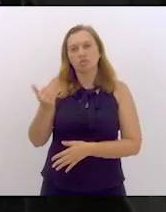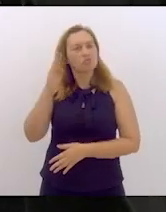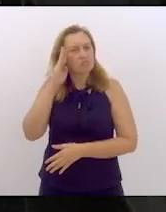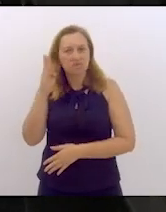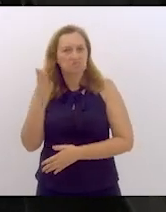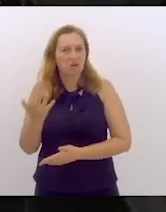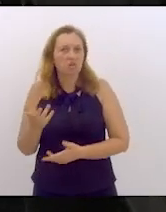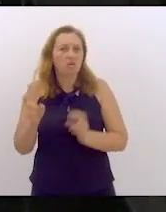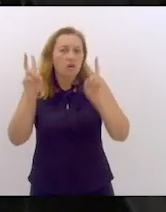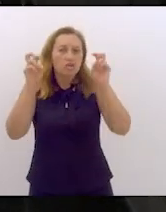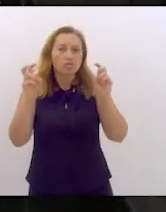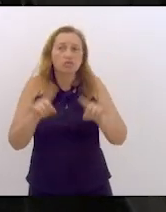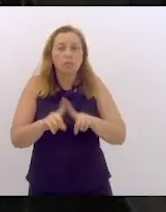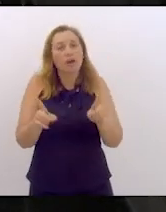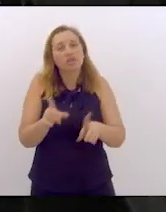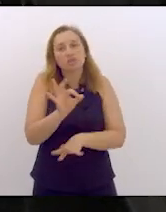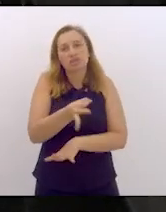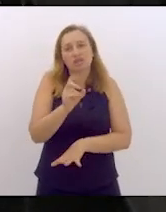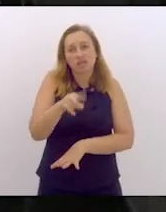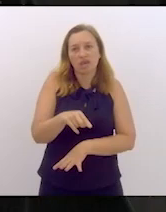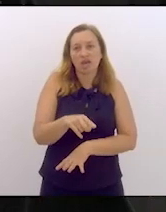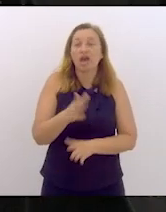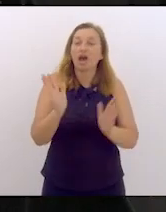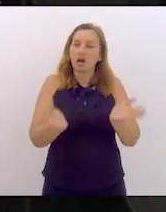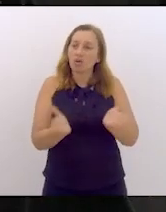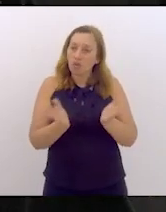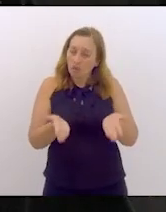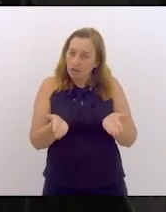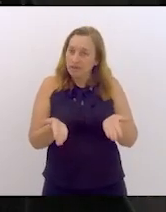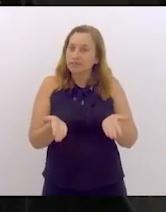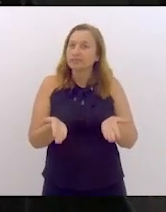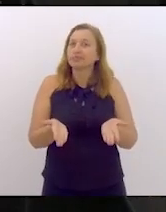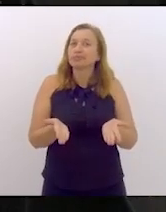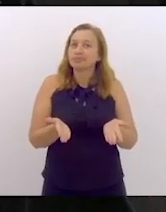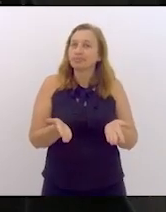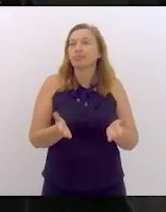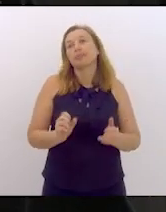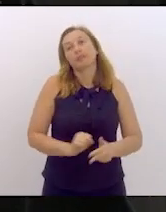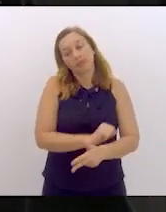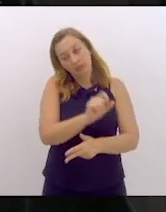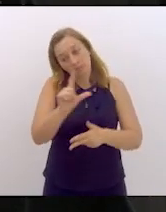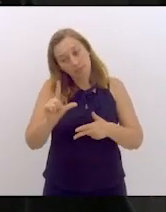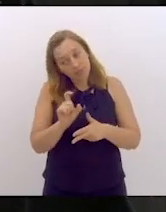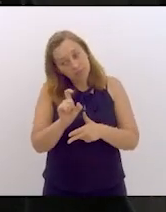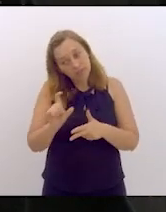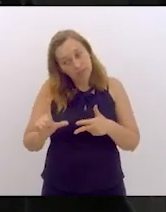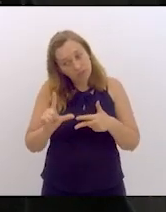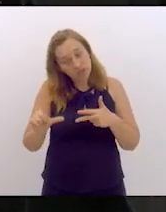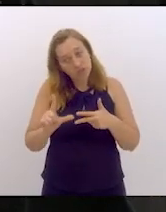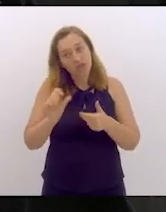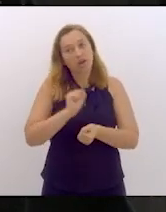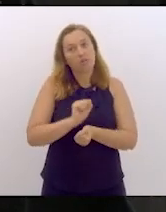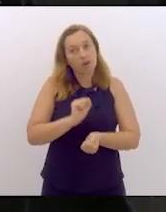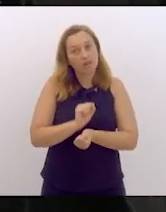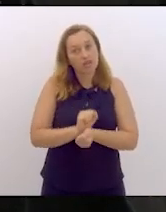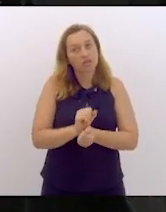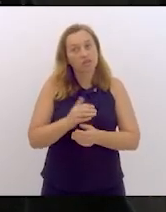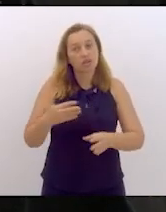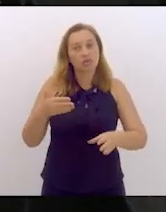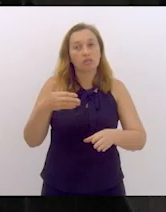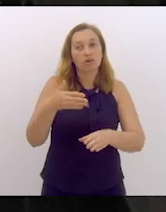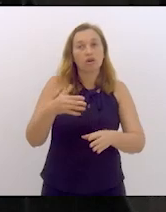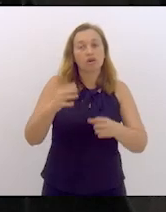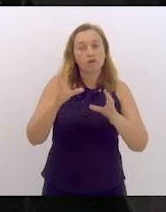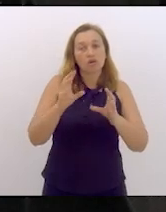não dê importância é isso mas o fato concreto aqui agora começam é se dirigir ao poder legislativo esperando que a matéria seja votada